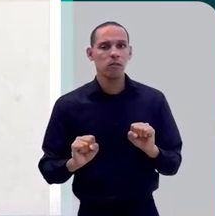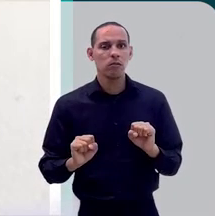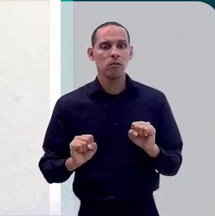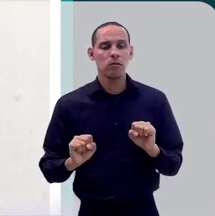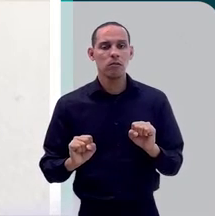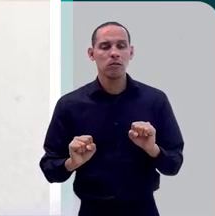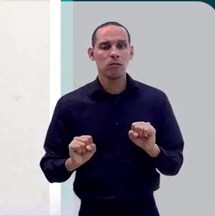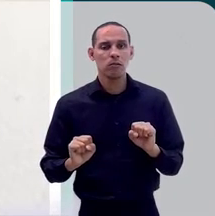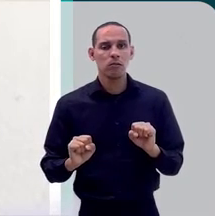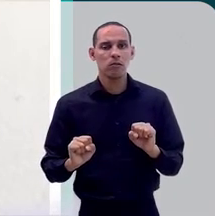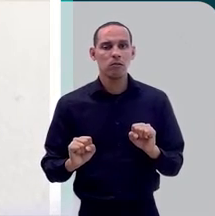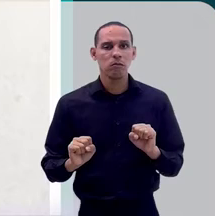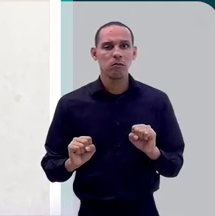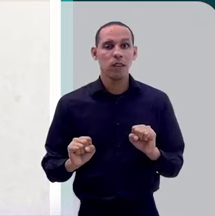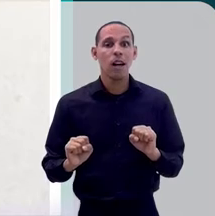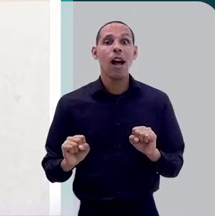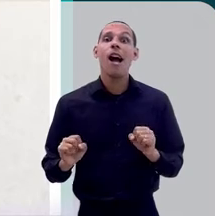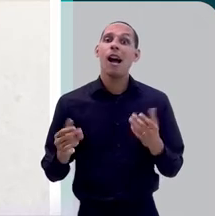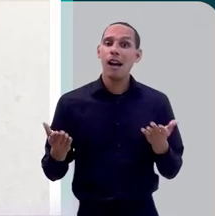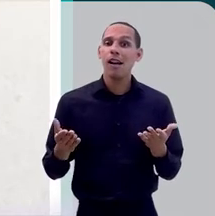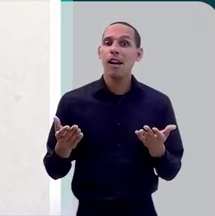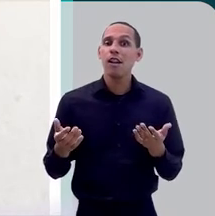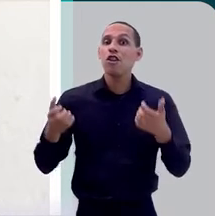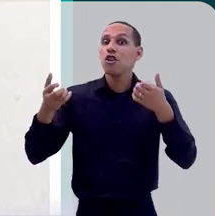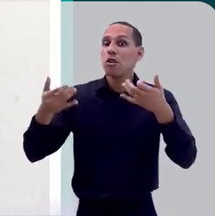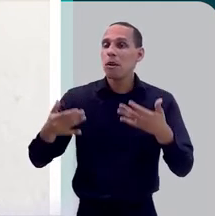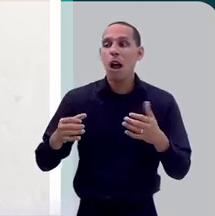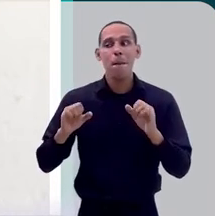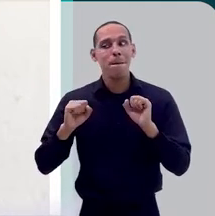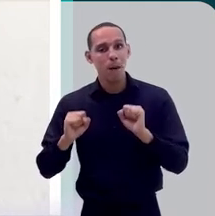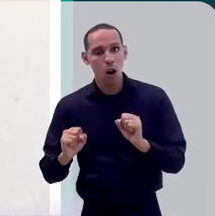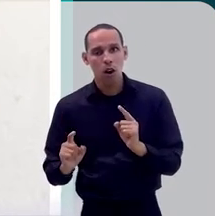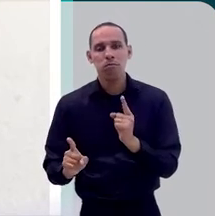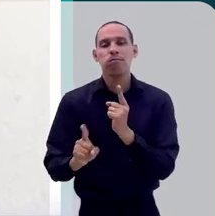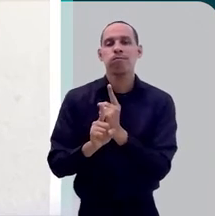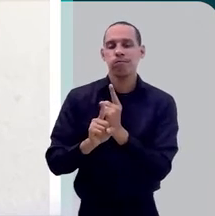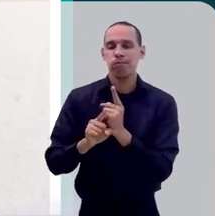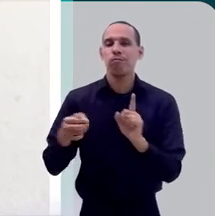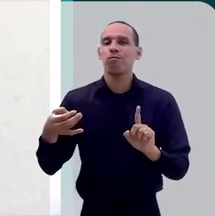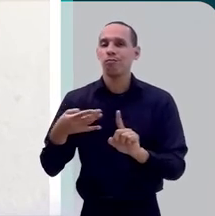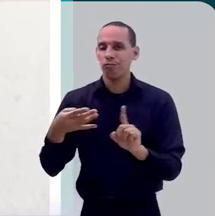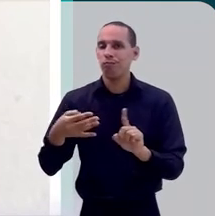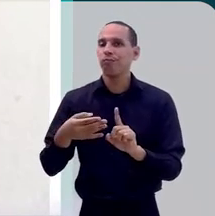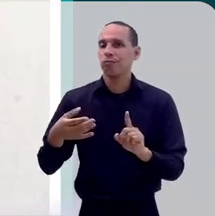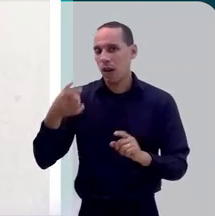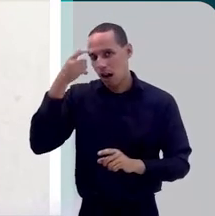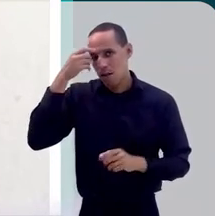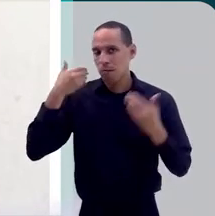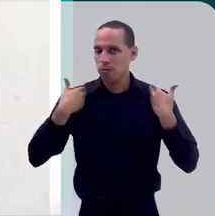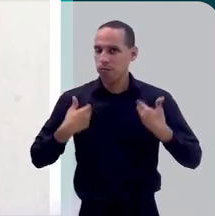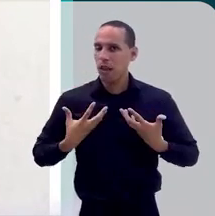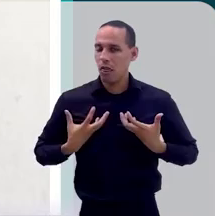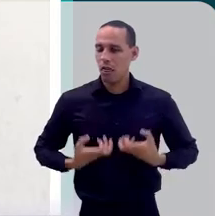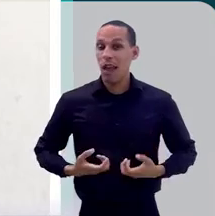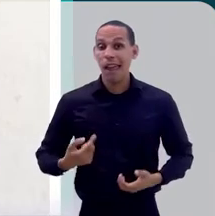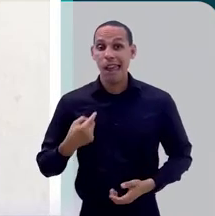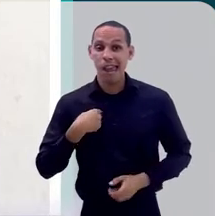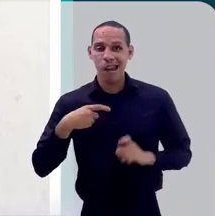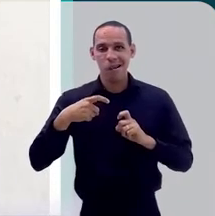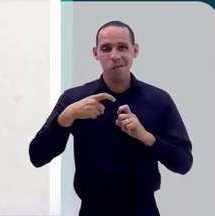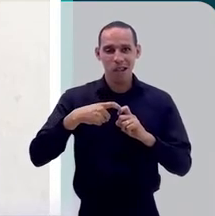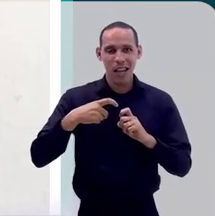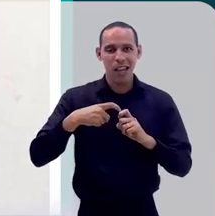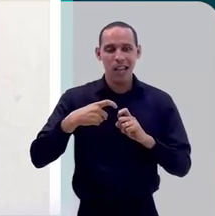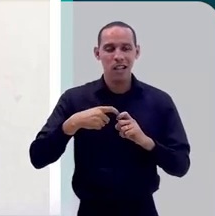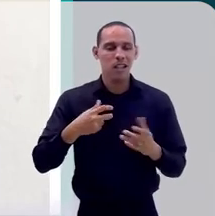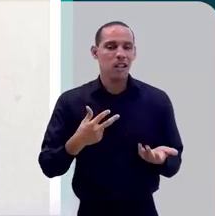e colocar a suspeita, né? E colocar, como eu, enquanto médica,